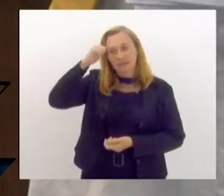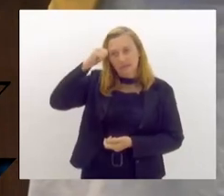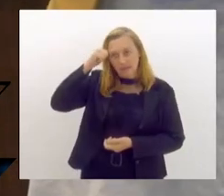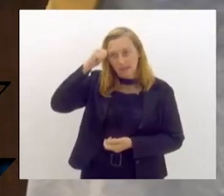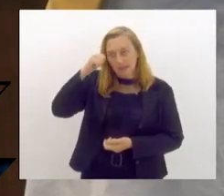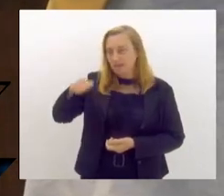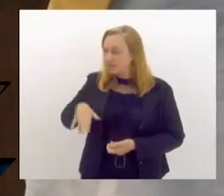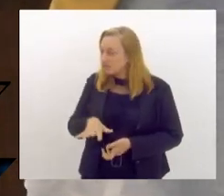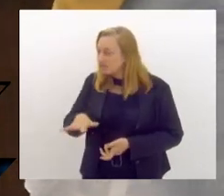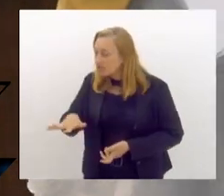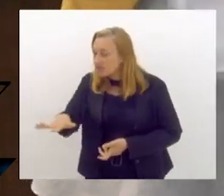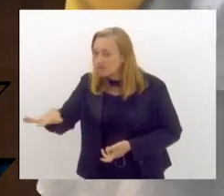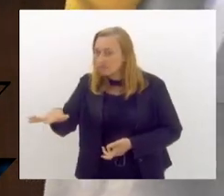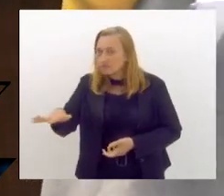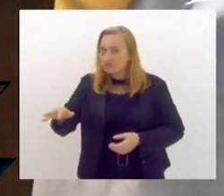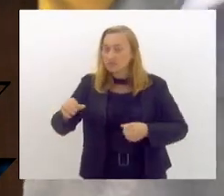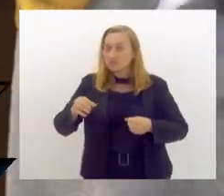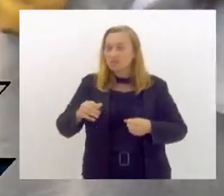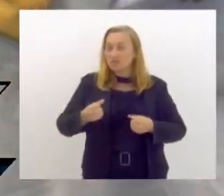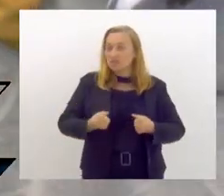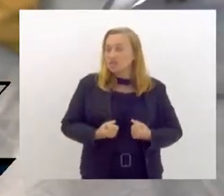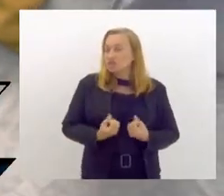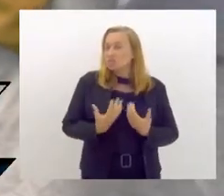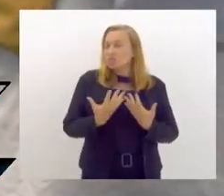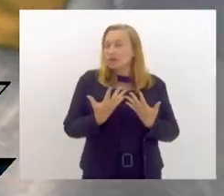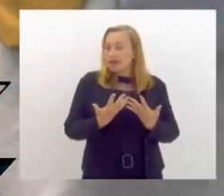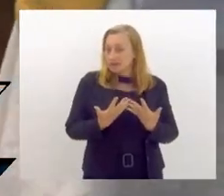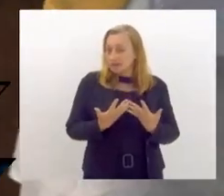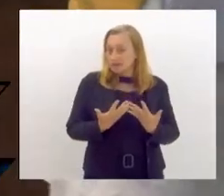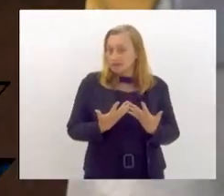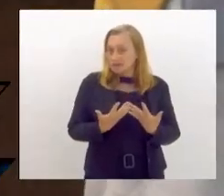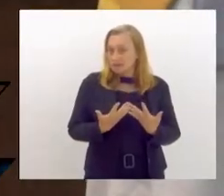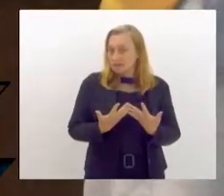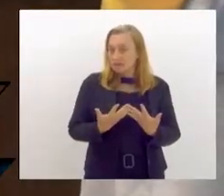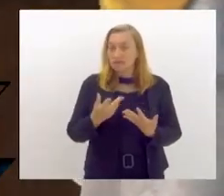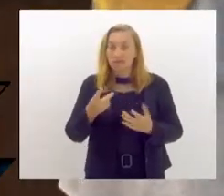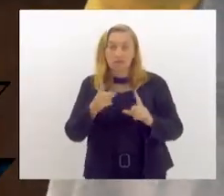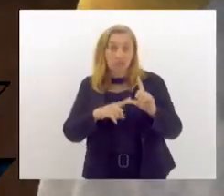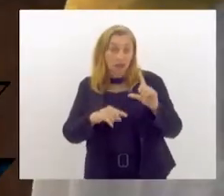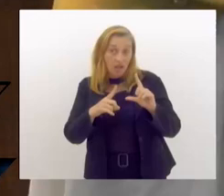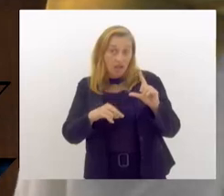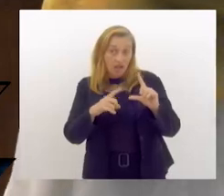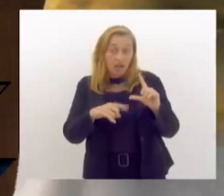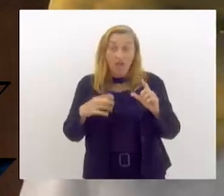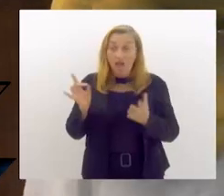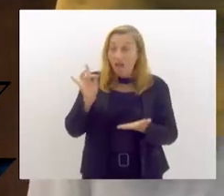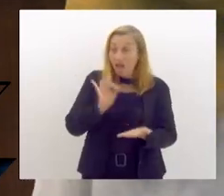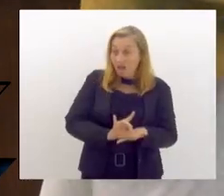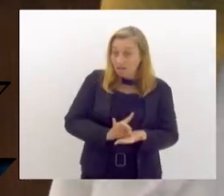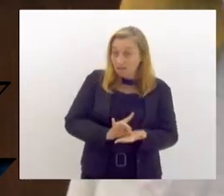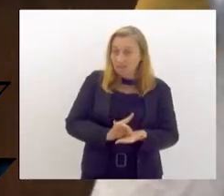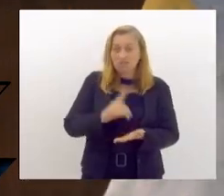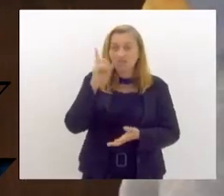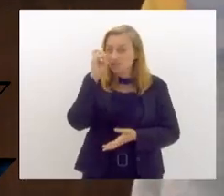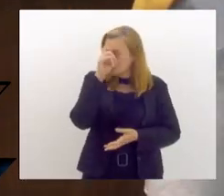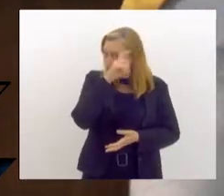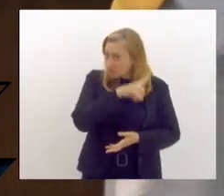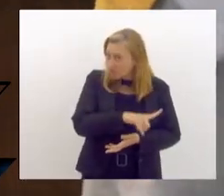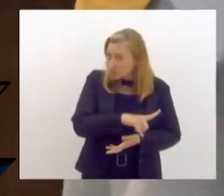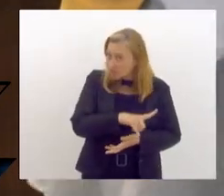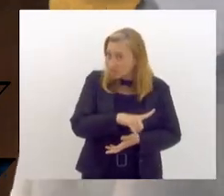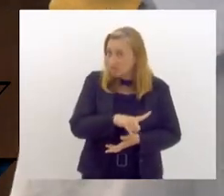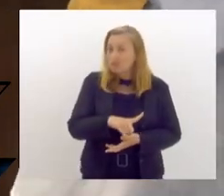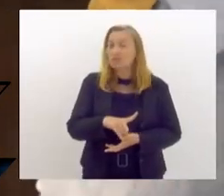da periferia, que expressa esteticamente, nas suas letras, a realidade dura